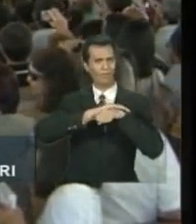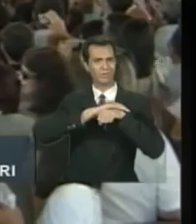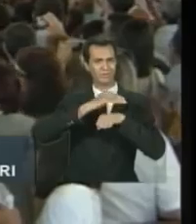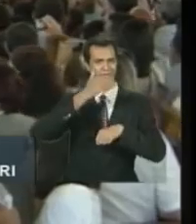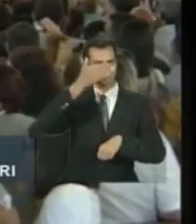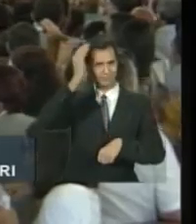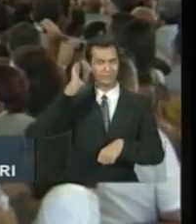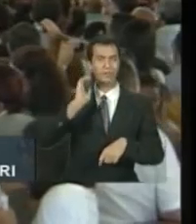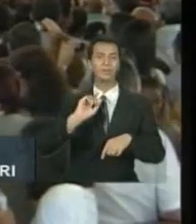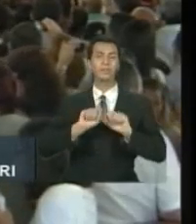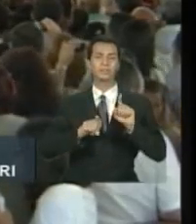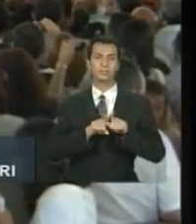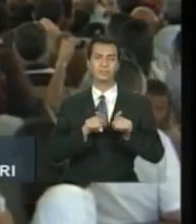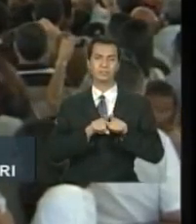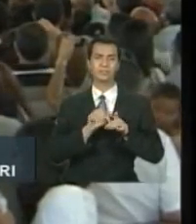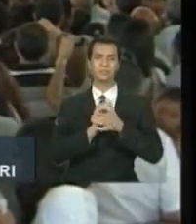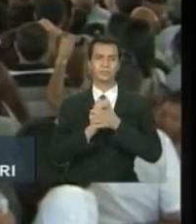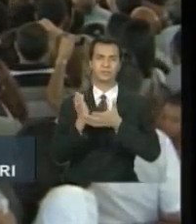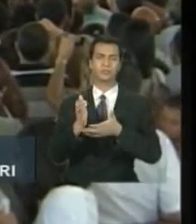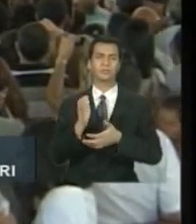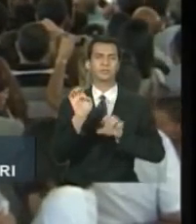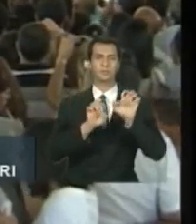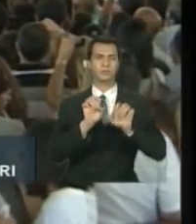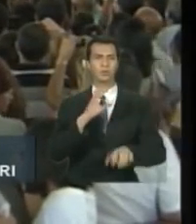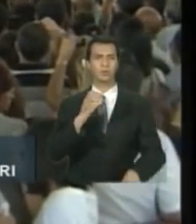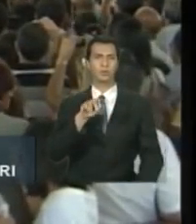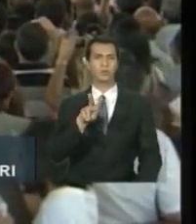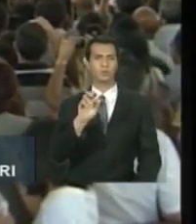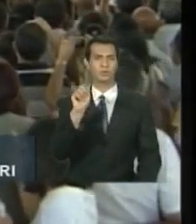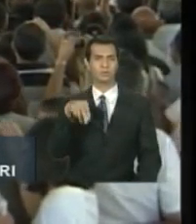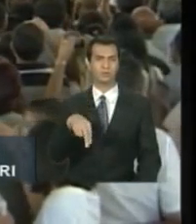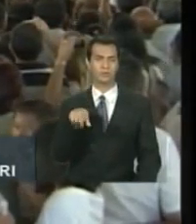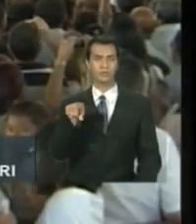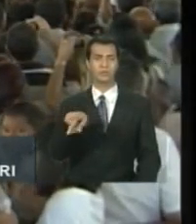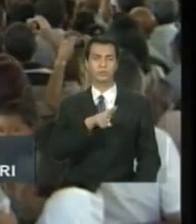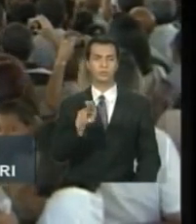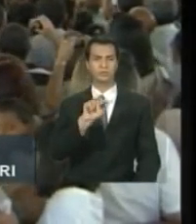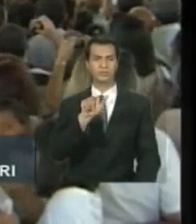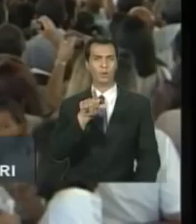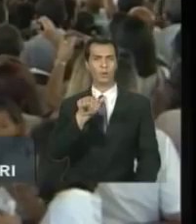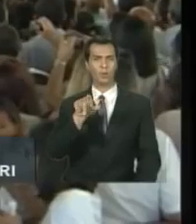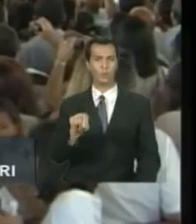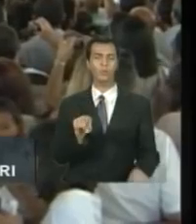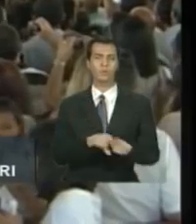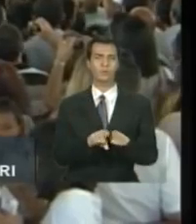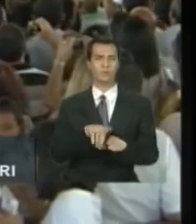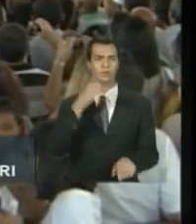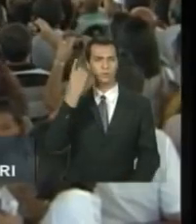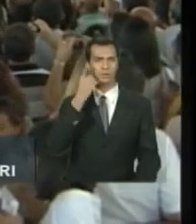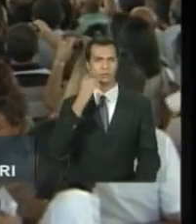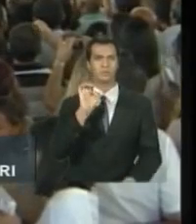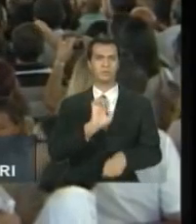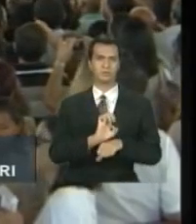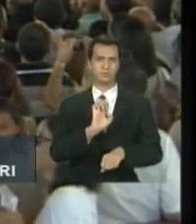O presidente da empresa Coan, Saulo Vanderlei, os deputados